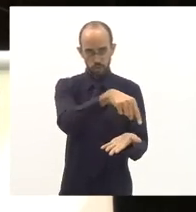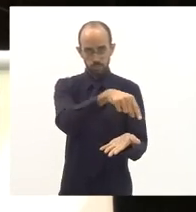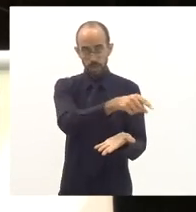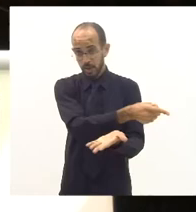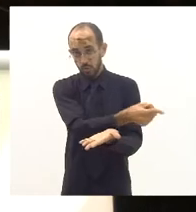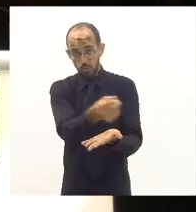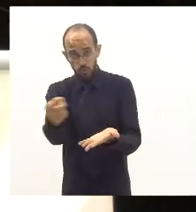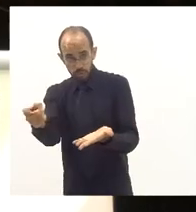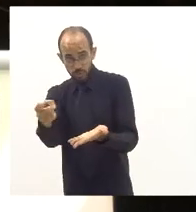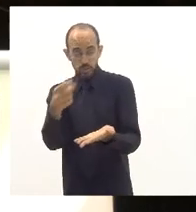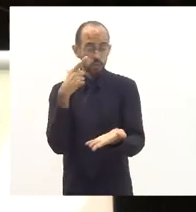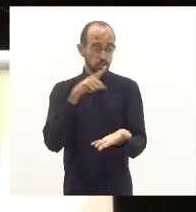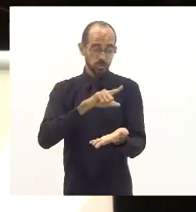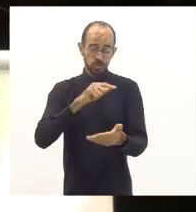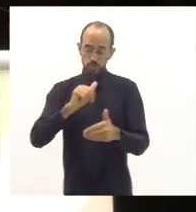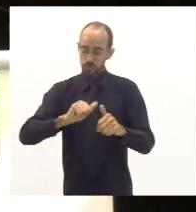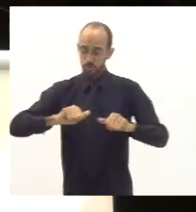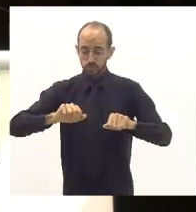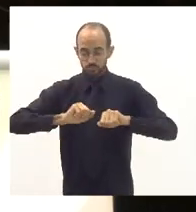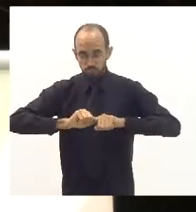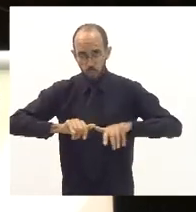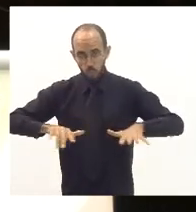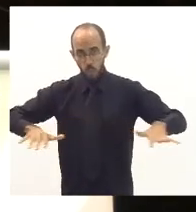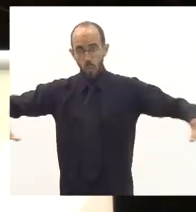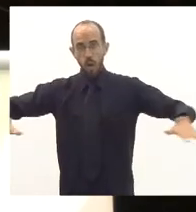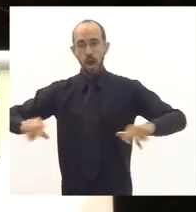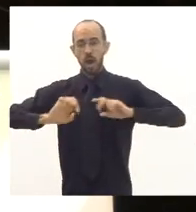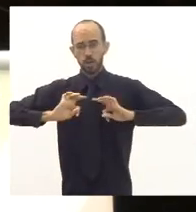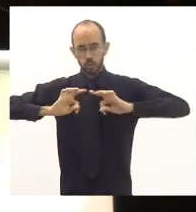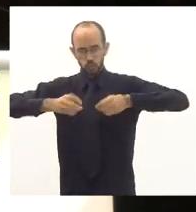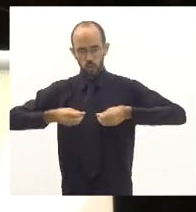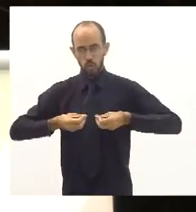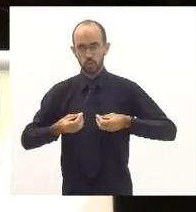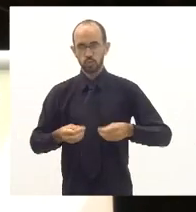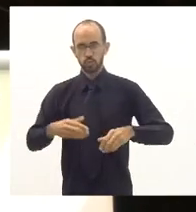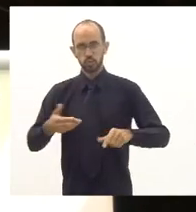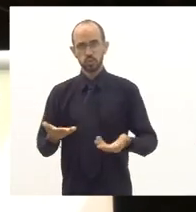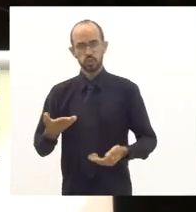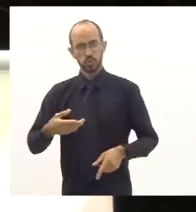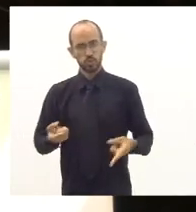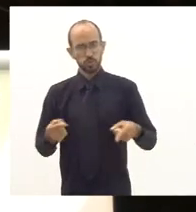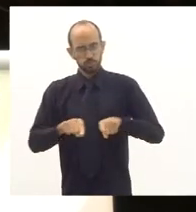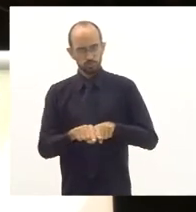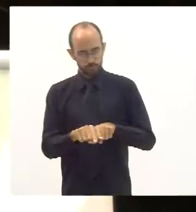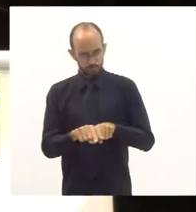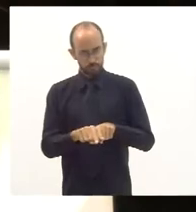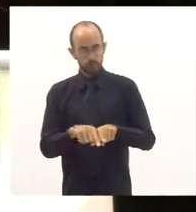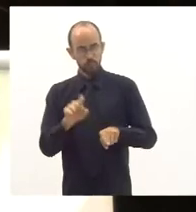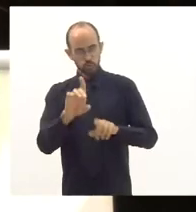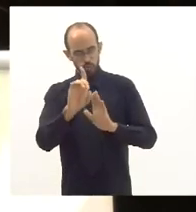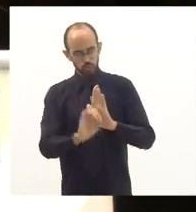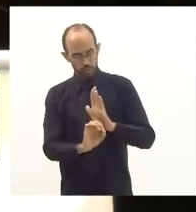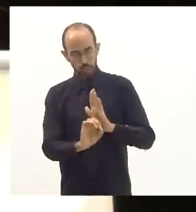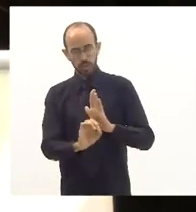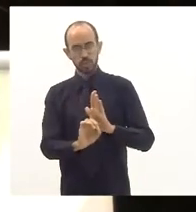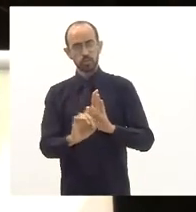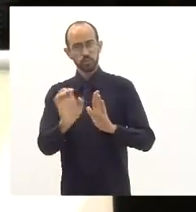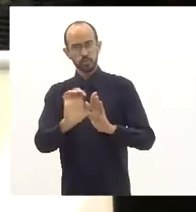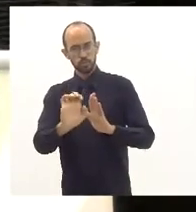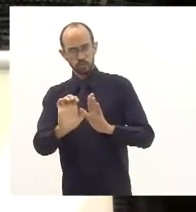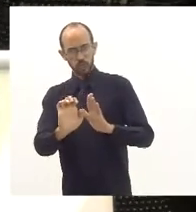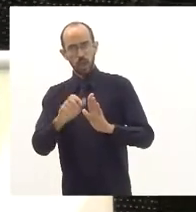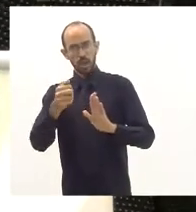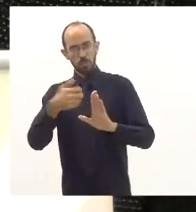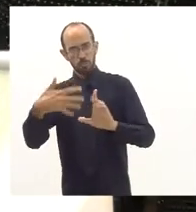ser multiplicadores e transmitam aos seus pares os direitos que essas pessoas têm, tão recentes que muitas delas